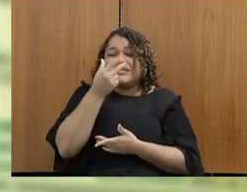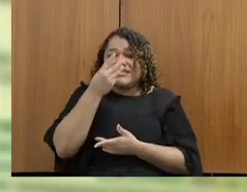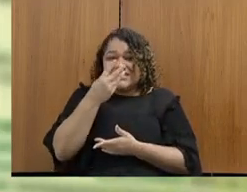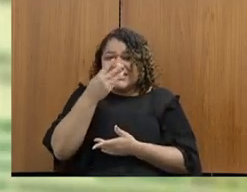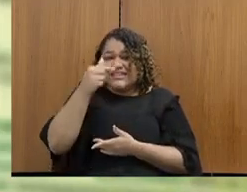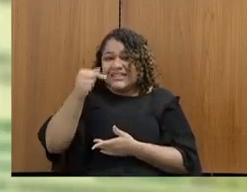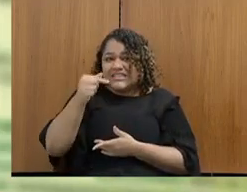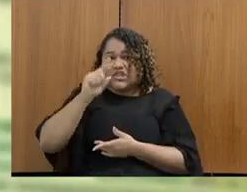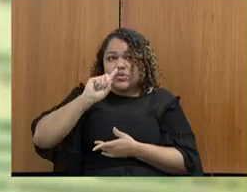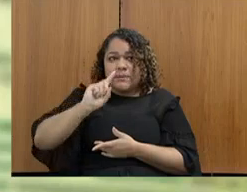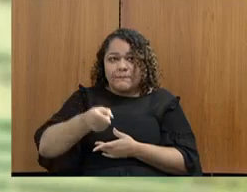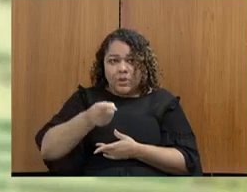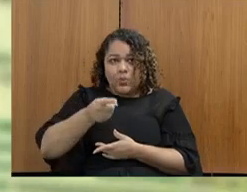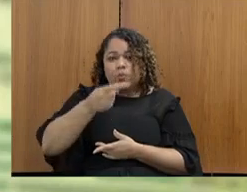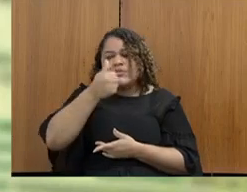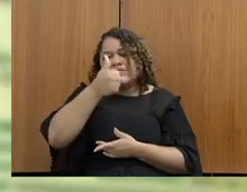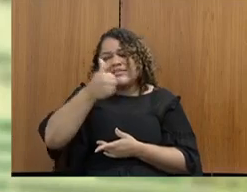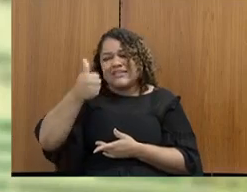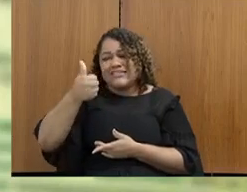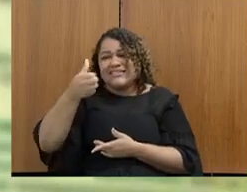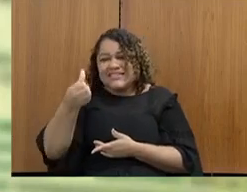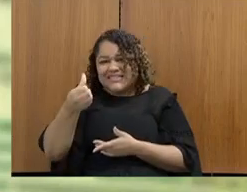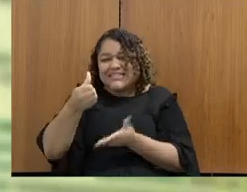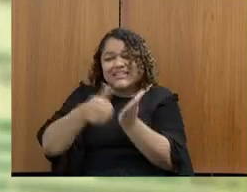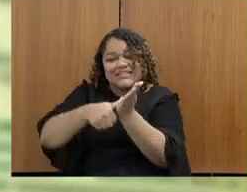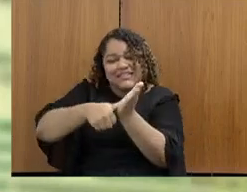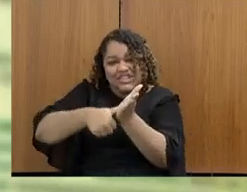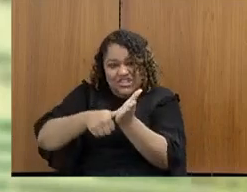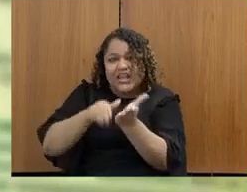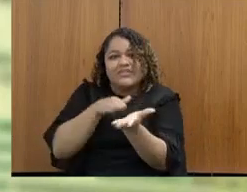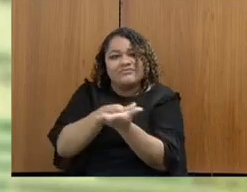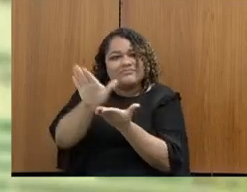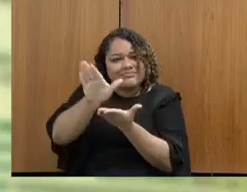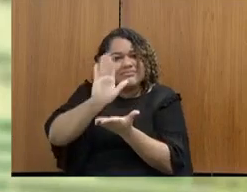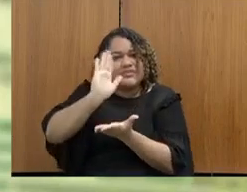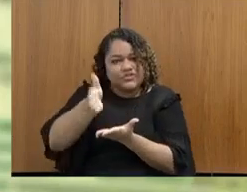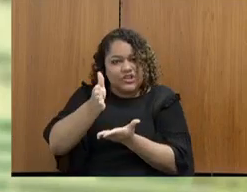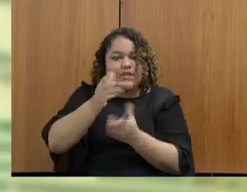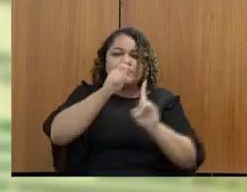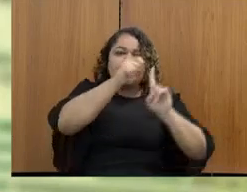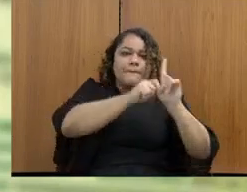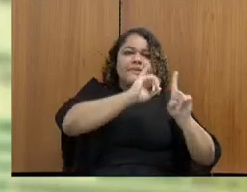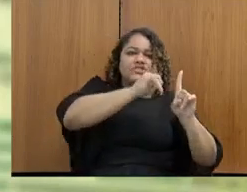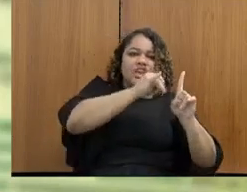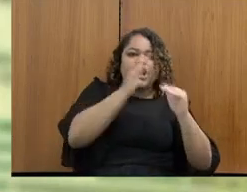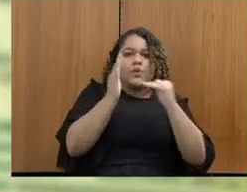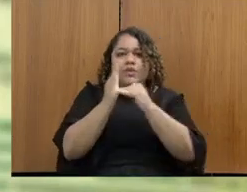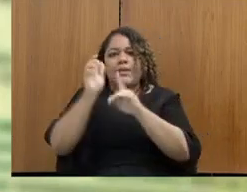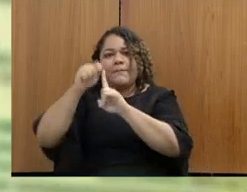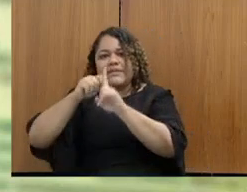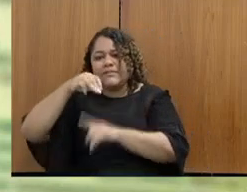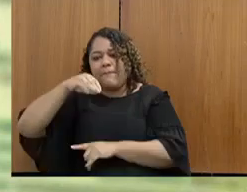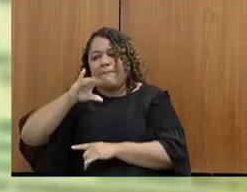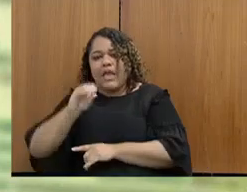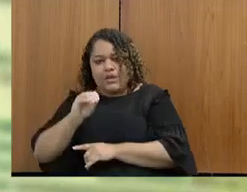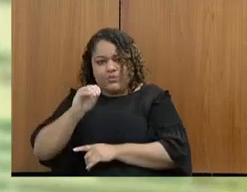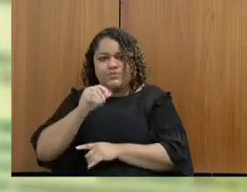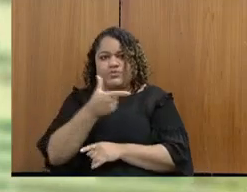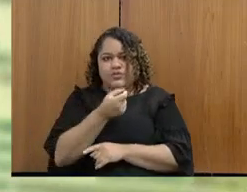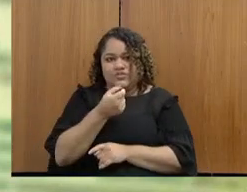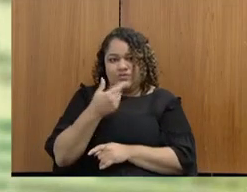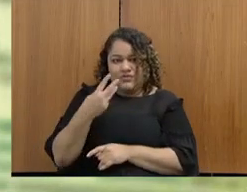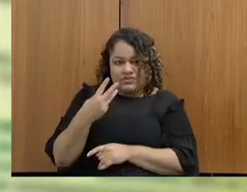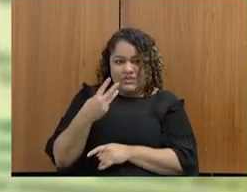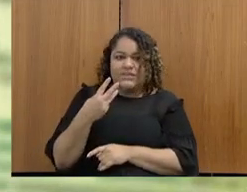637.16 carteiras de identidade foram emitidas de Janeiro a maio de 202 sendo que né estamos